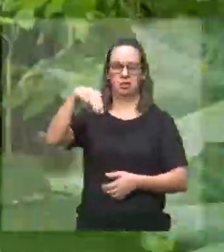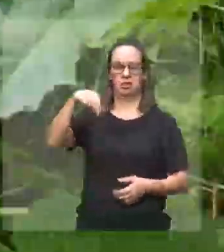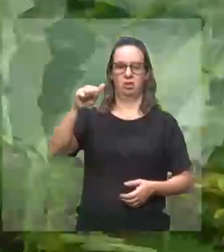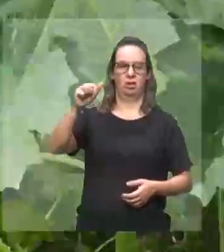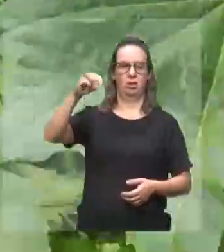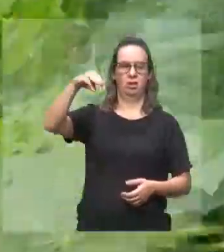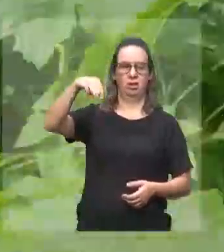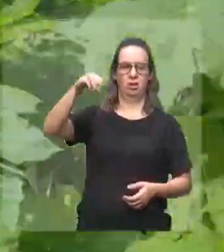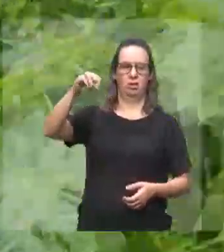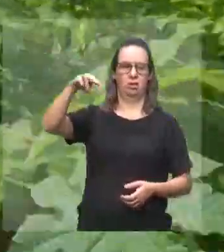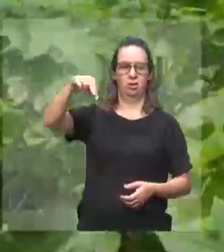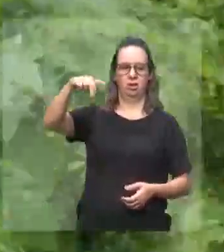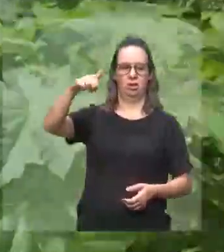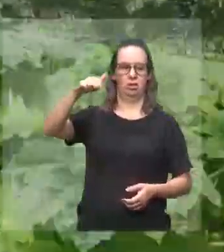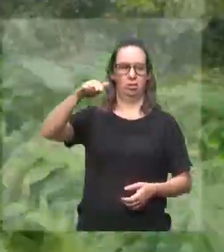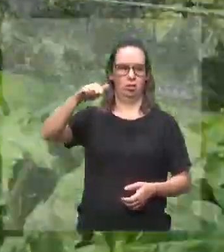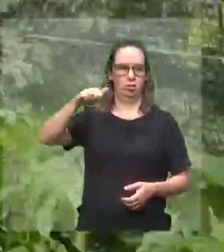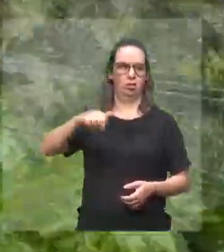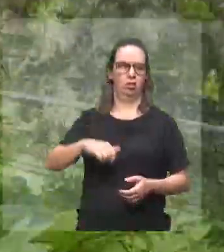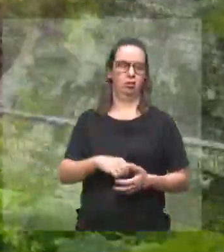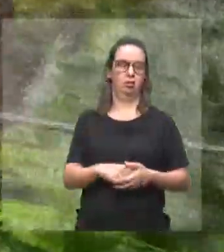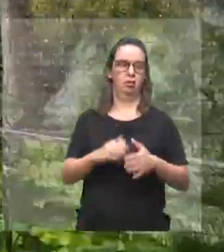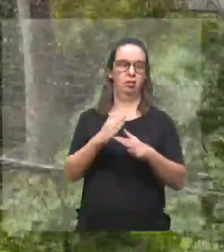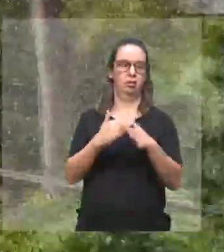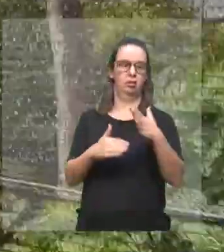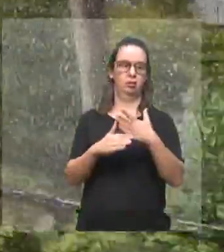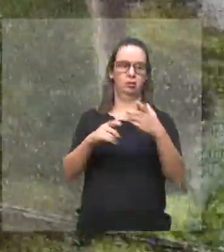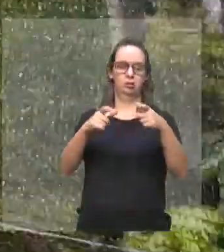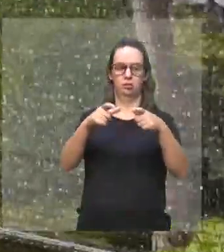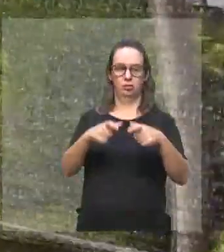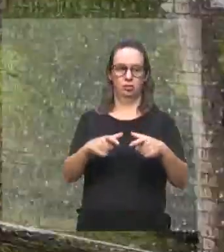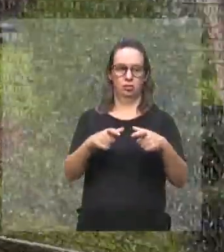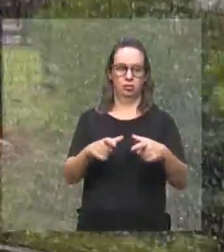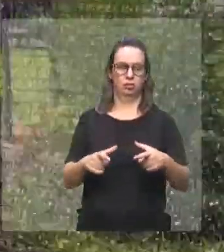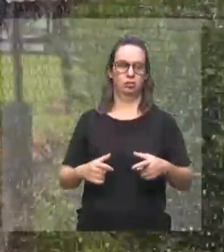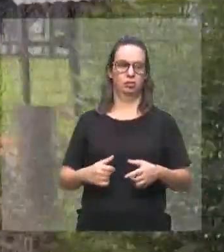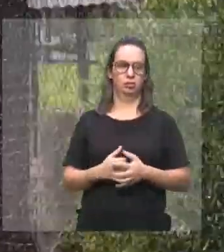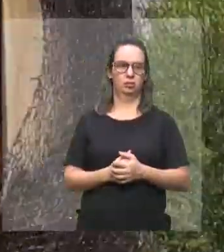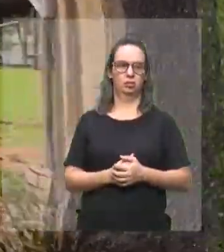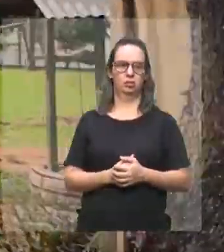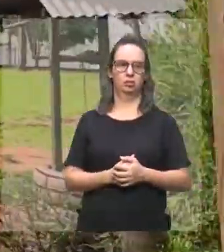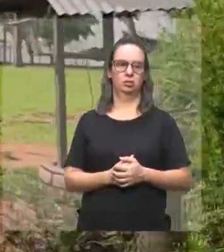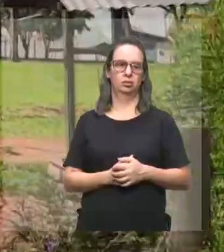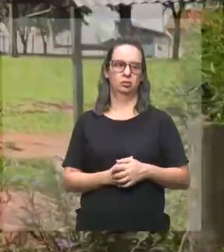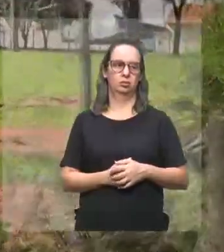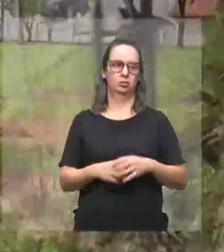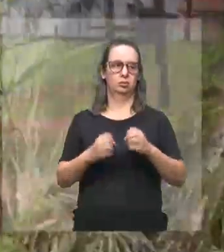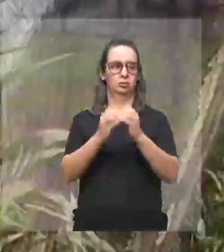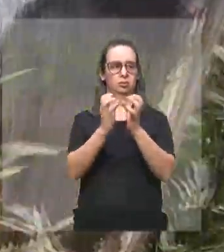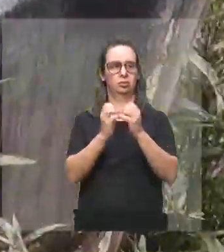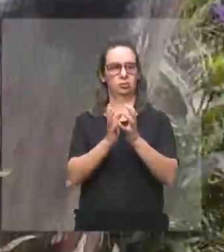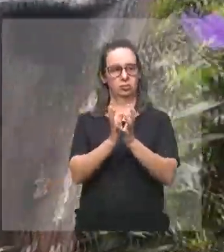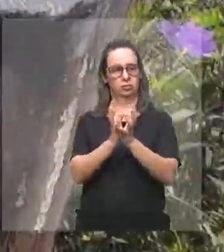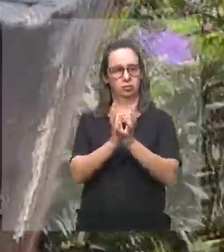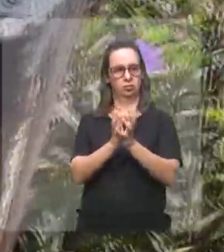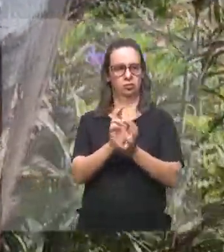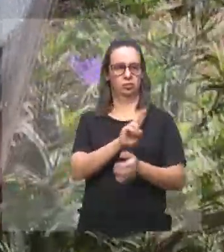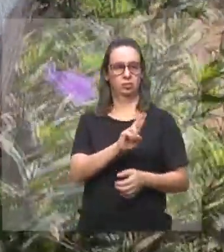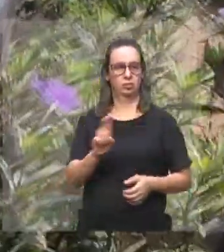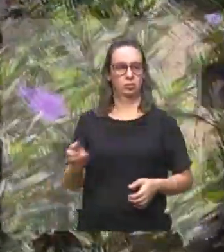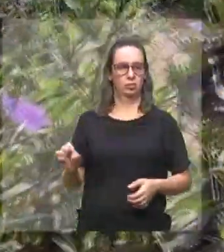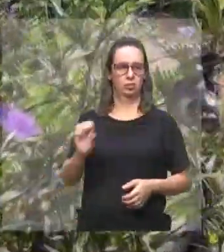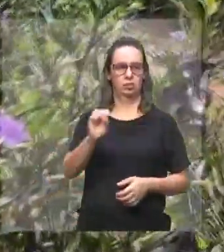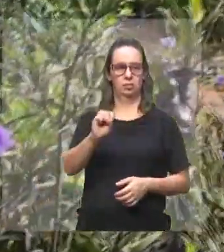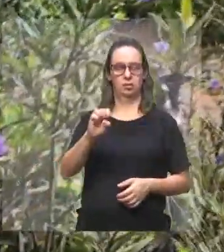lado também, mamona para todo canto aí. Essa é a horta comunitária Semeando o Futuro.